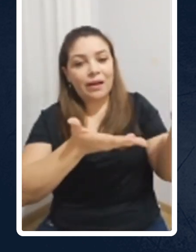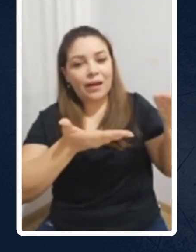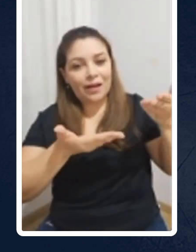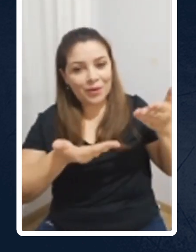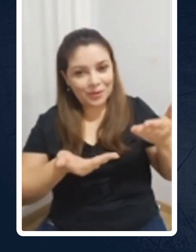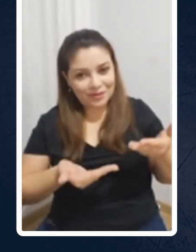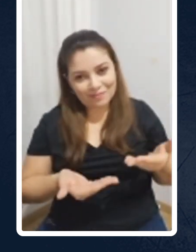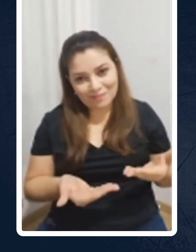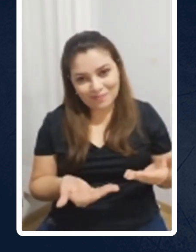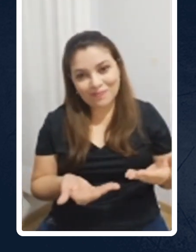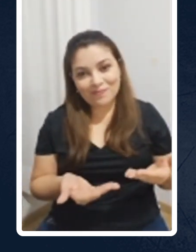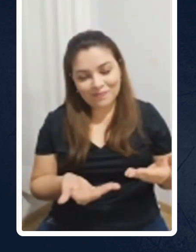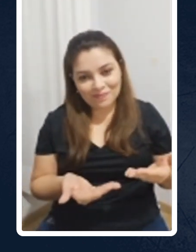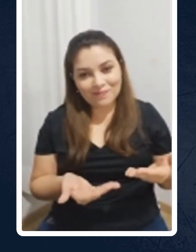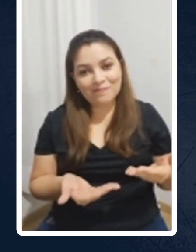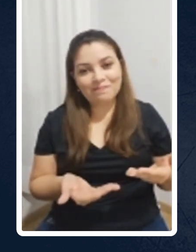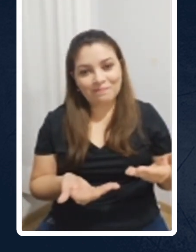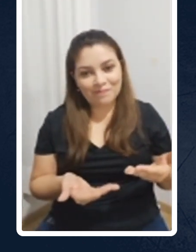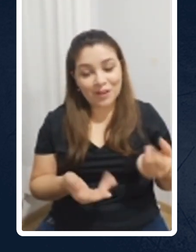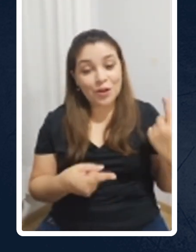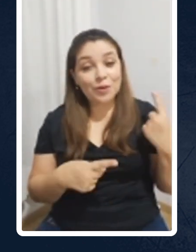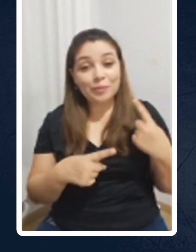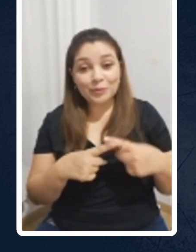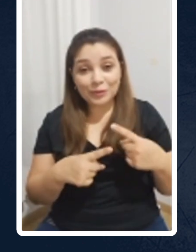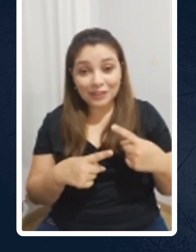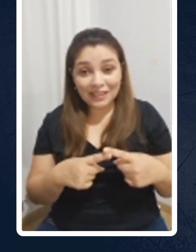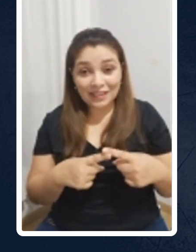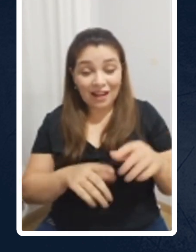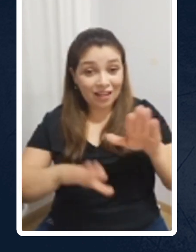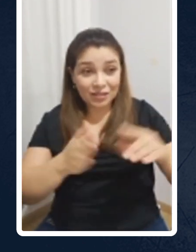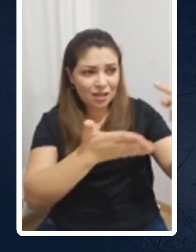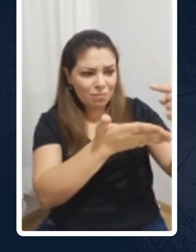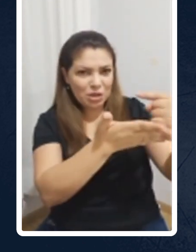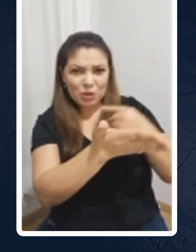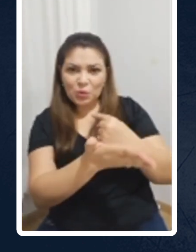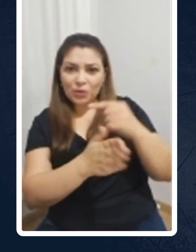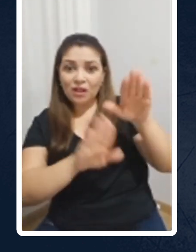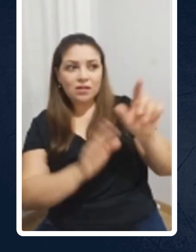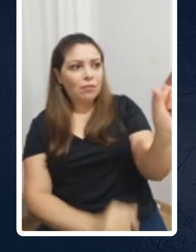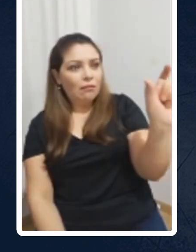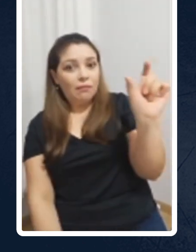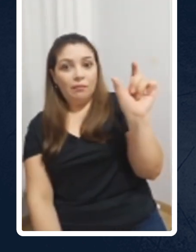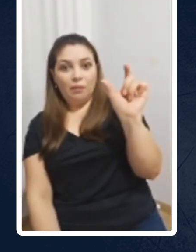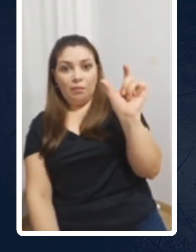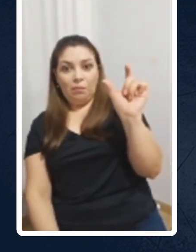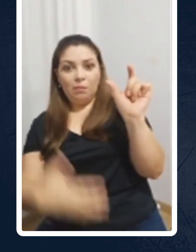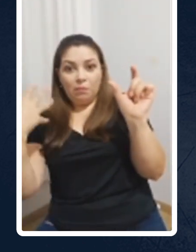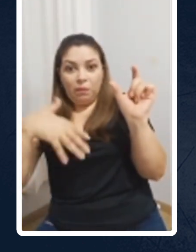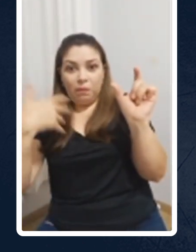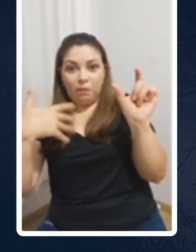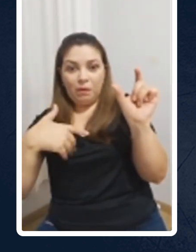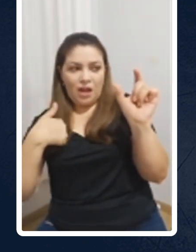Porque quanto mais cabeluda a pergunta, maior é